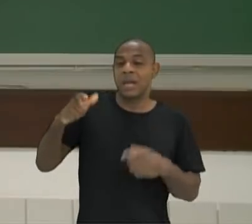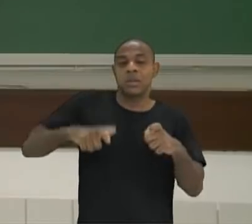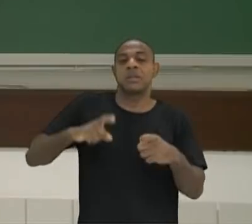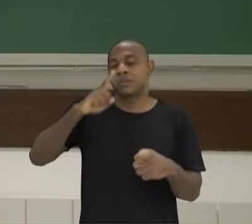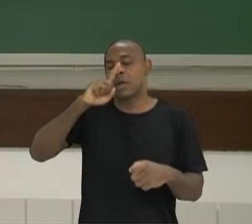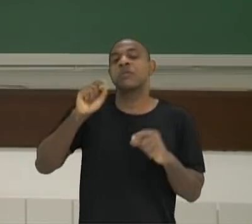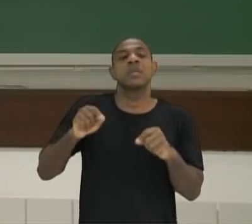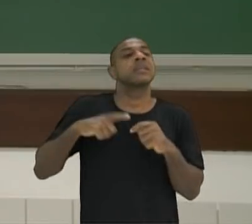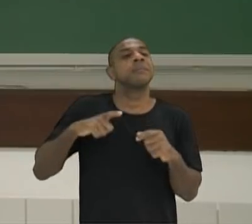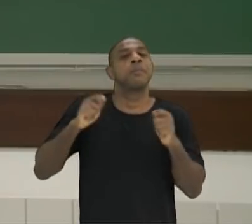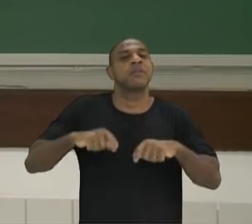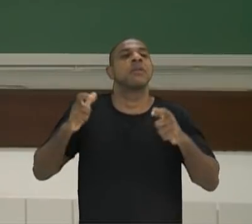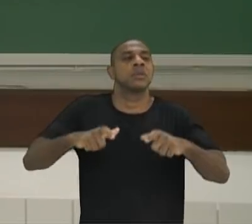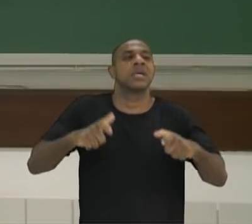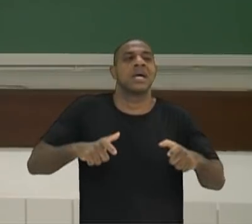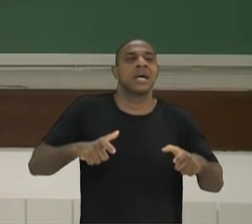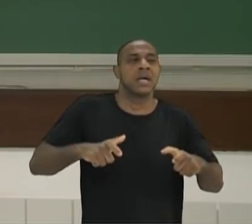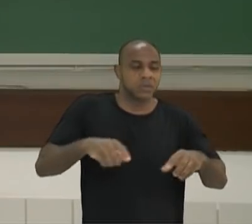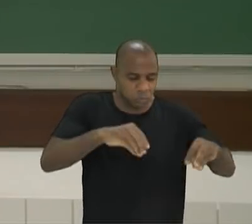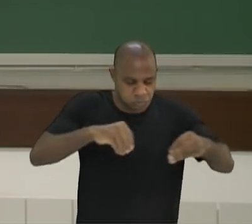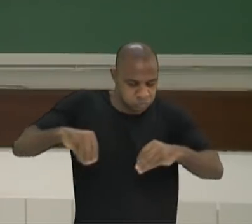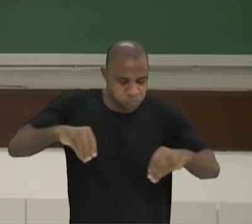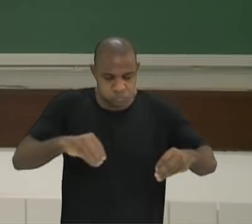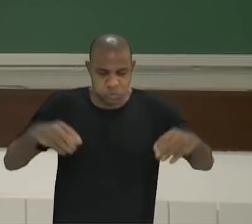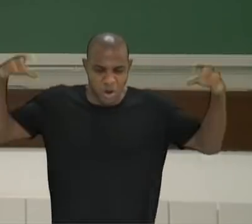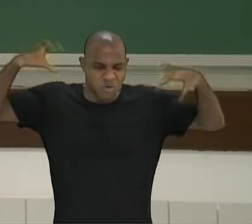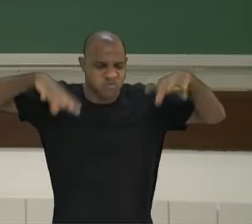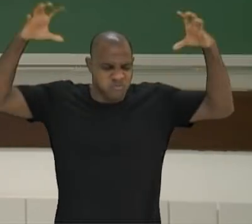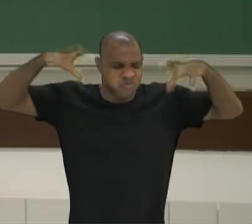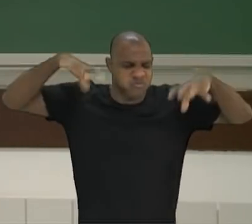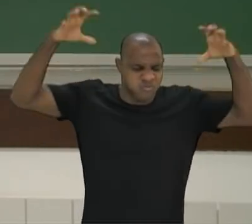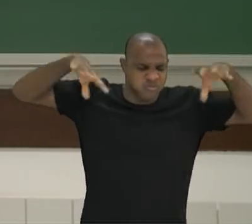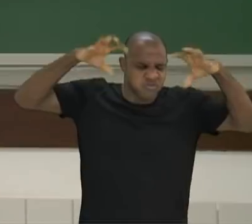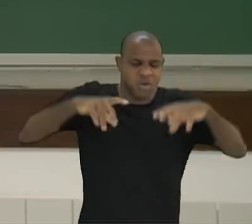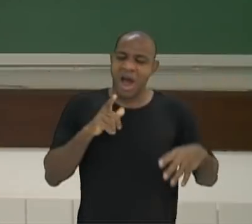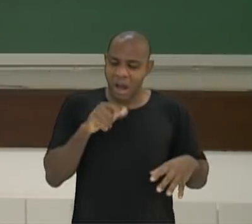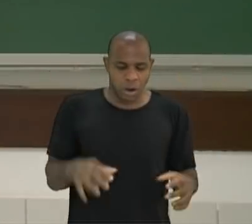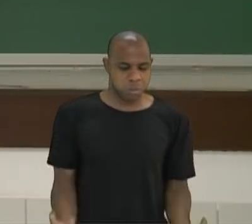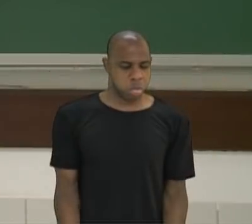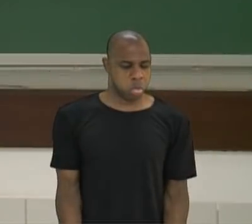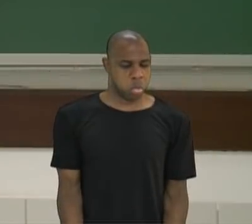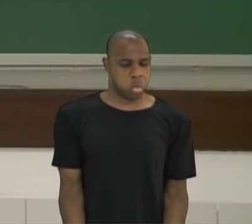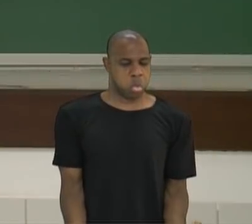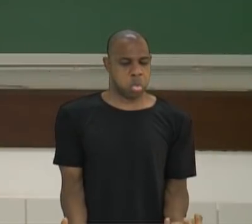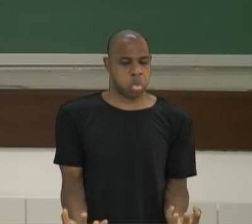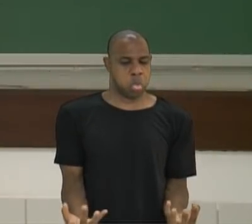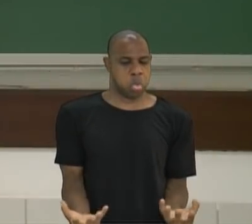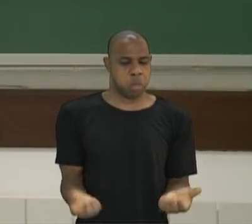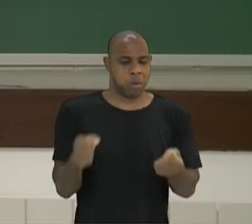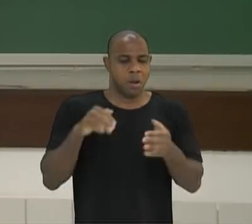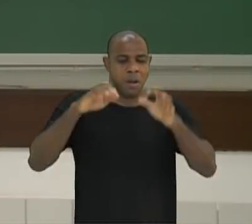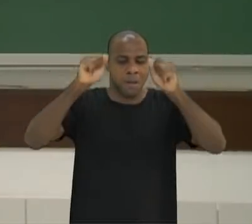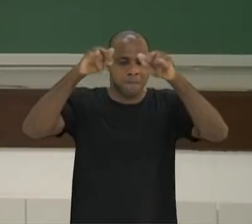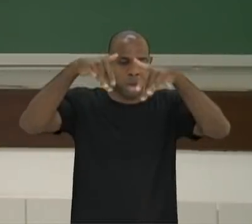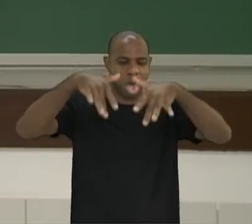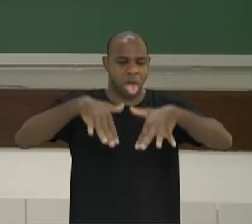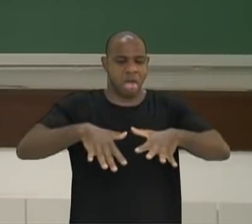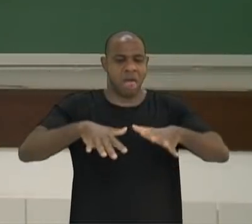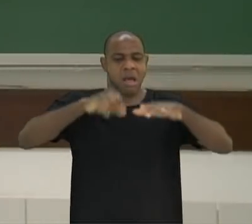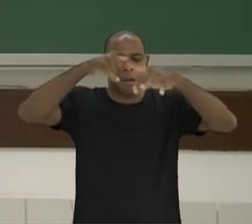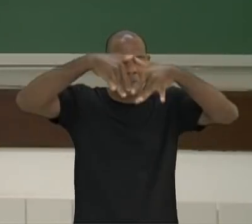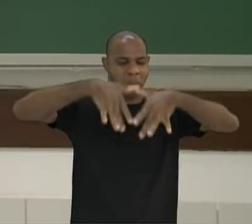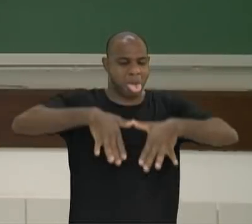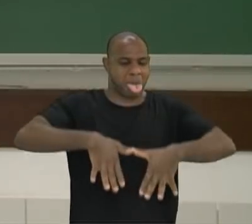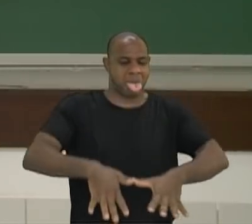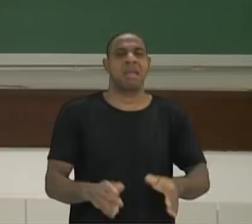um lugar onde o solo se encharca por muito tempo por causa da chuva, pode haver deslizamento de terra e também